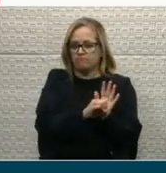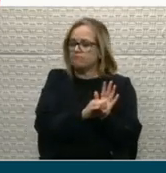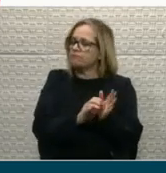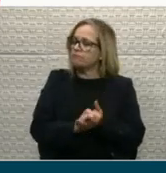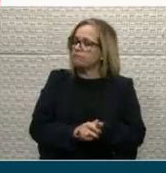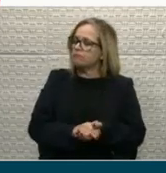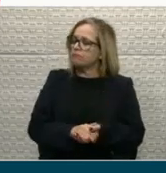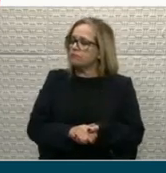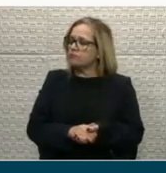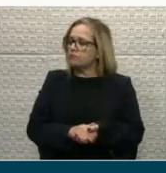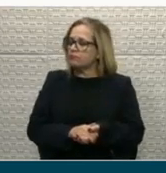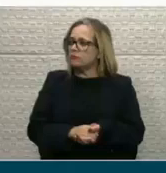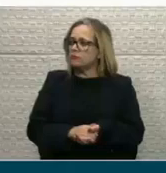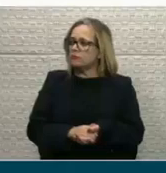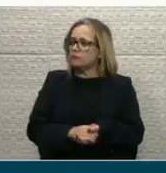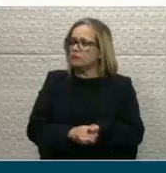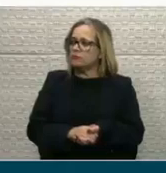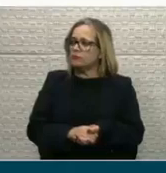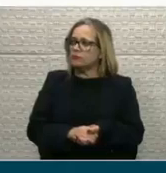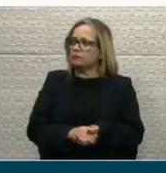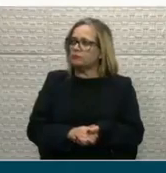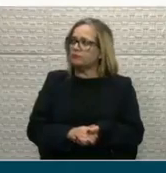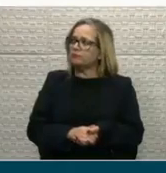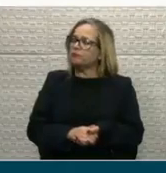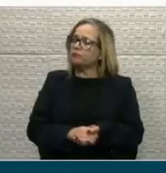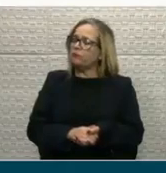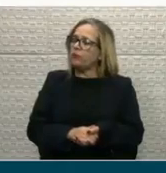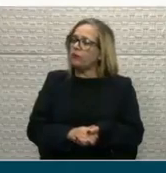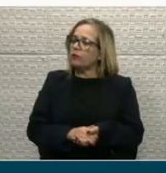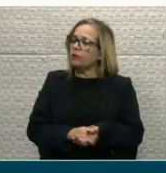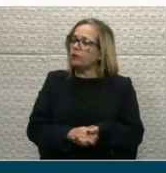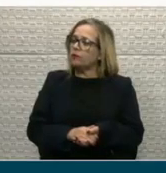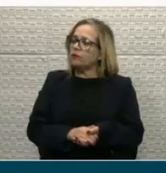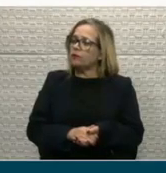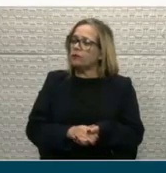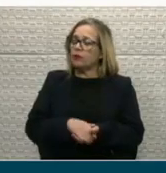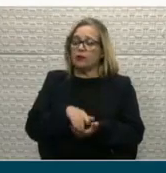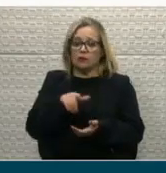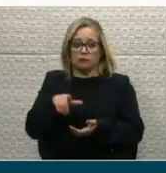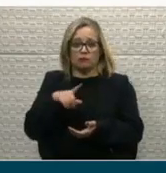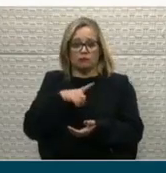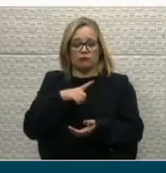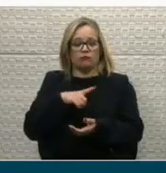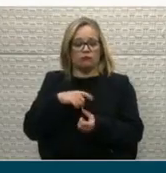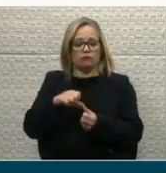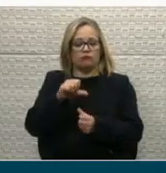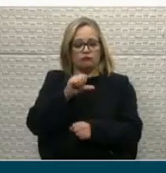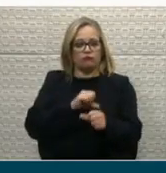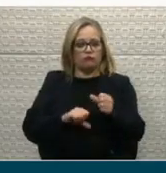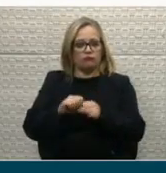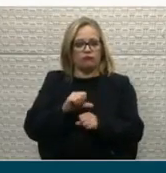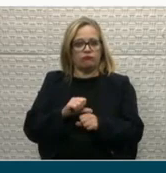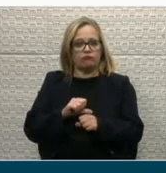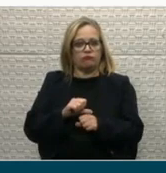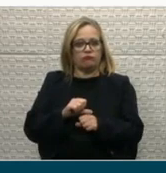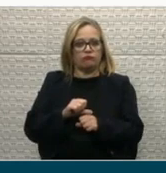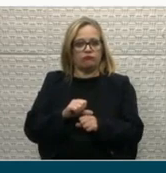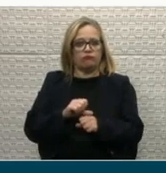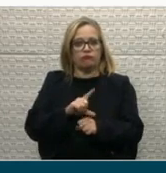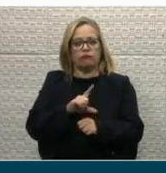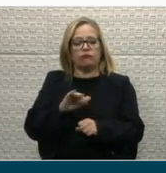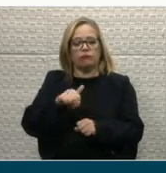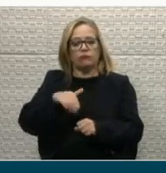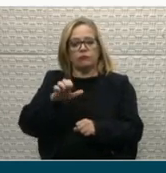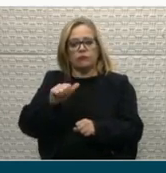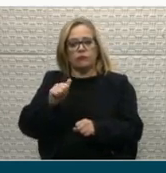autovetor. Vamos a um outro caso. Eu tenho uma transformação linear de R2 em R2